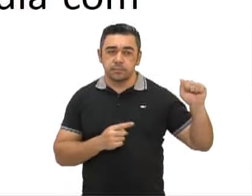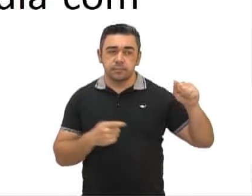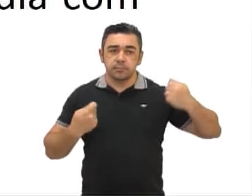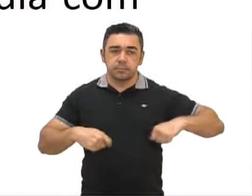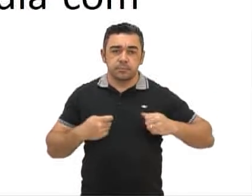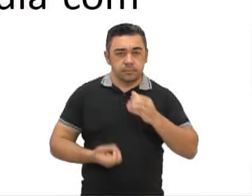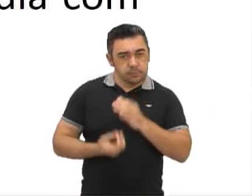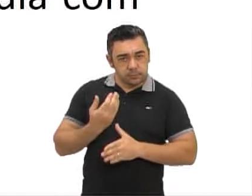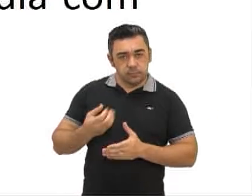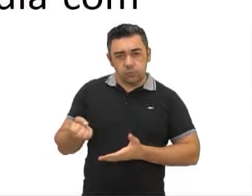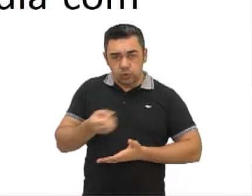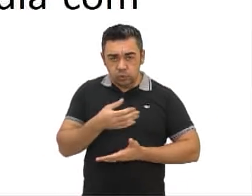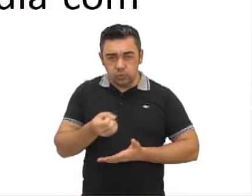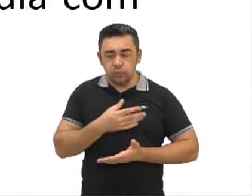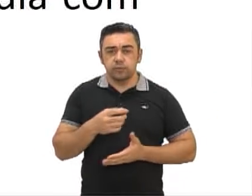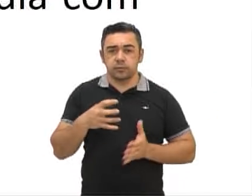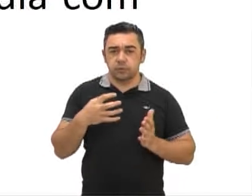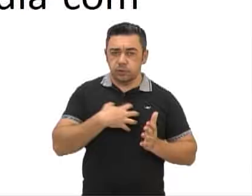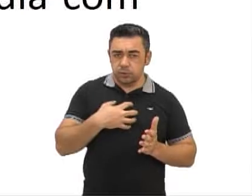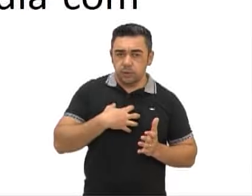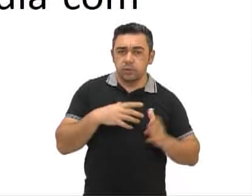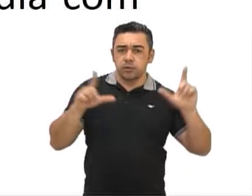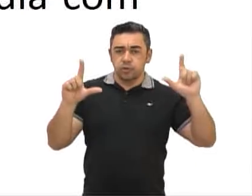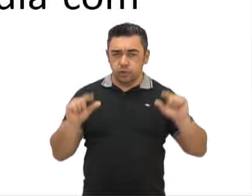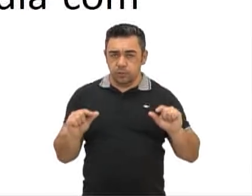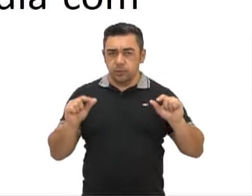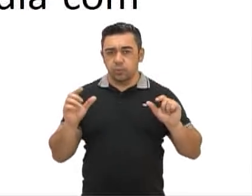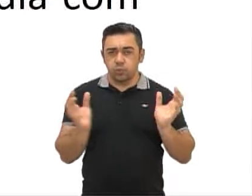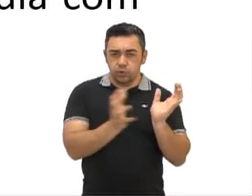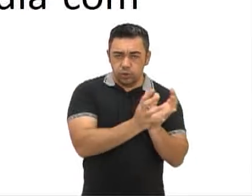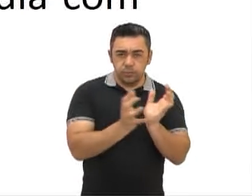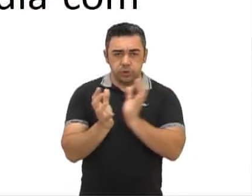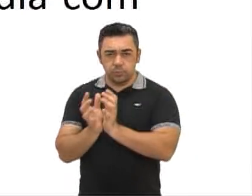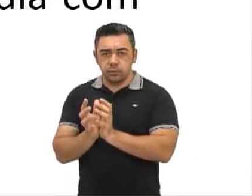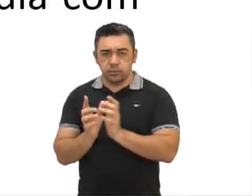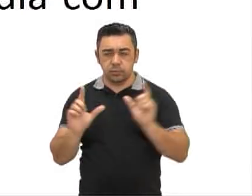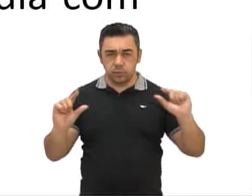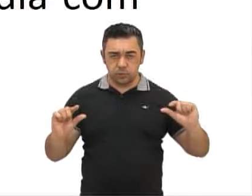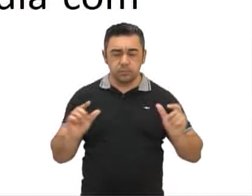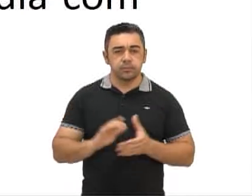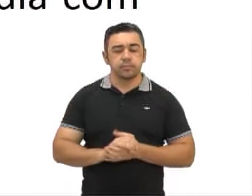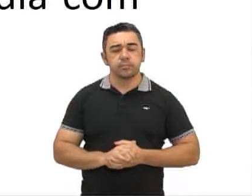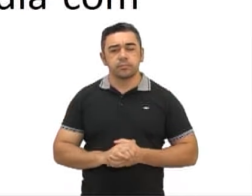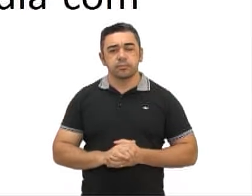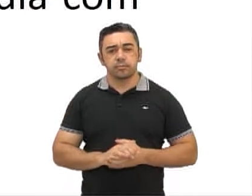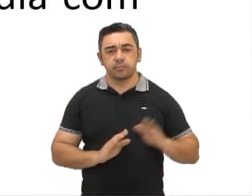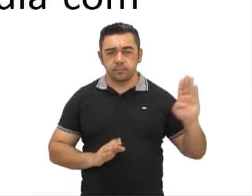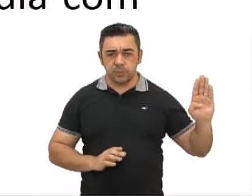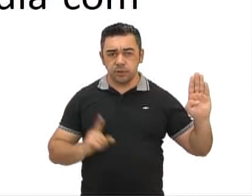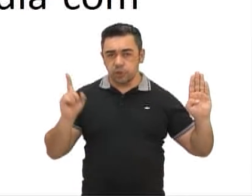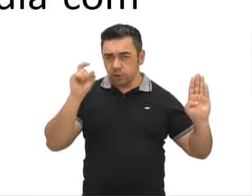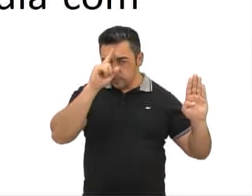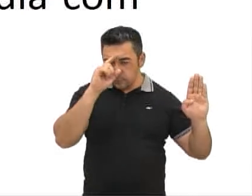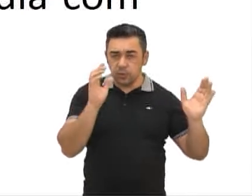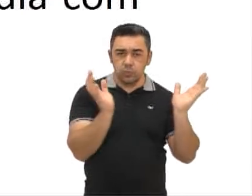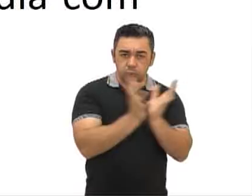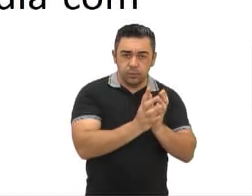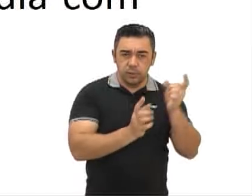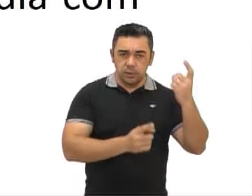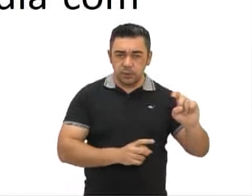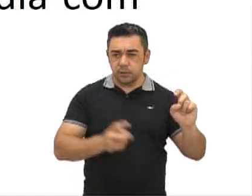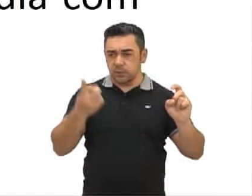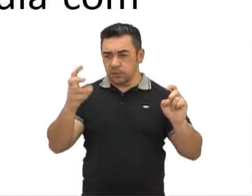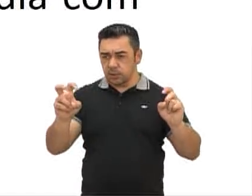de criação de uma nova modalidade com um número reduzido de jogadores. A dificuldade em formar equipes com 15 jogadores,